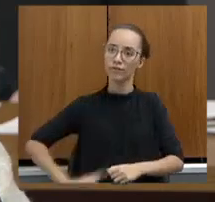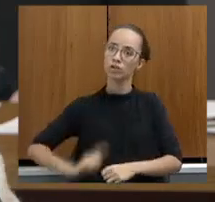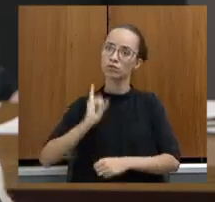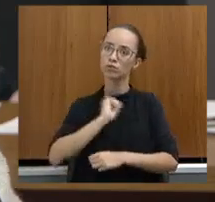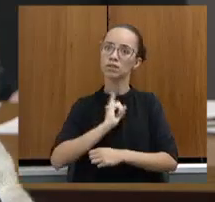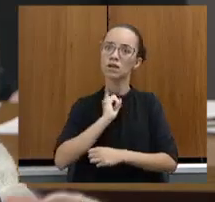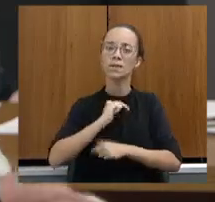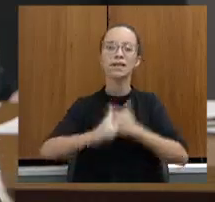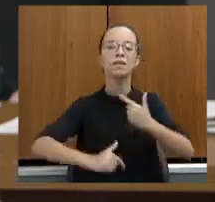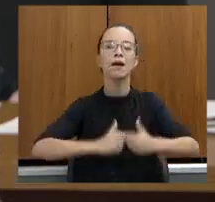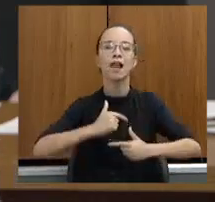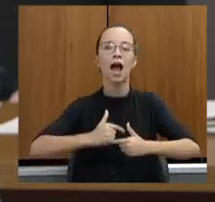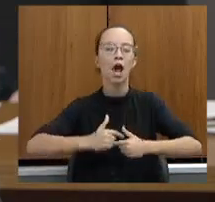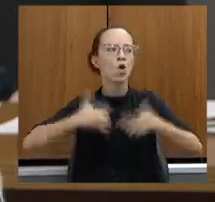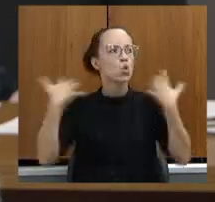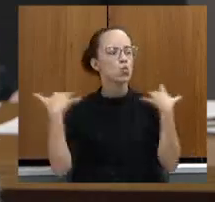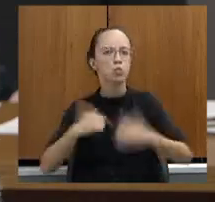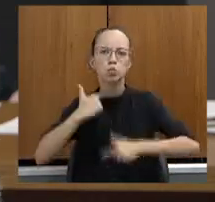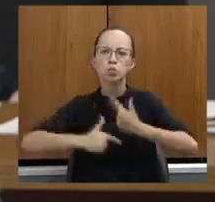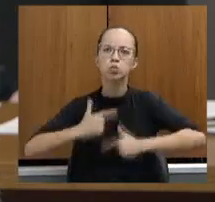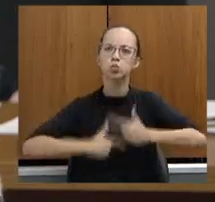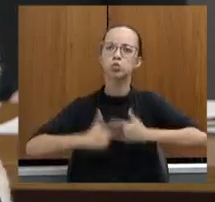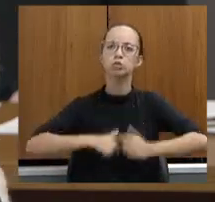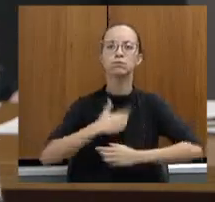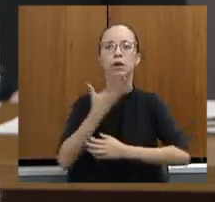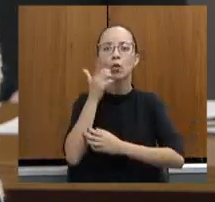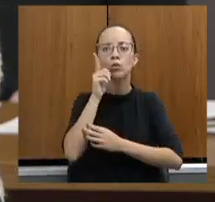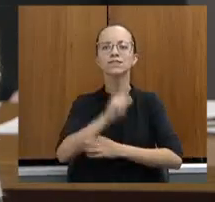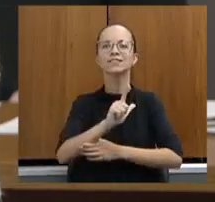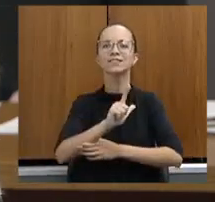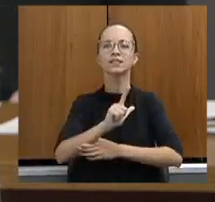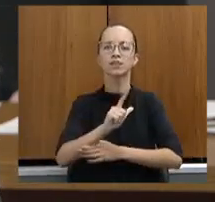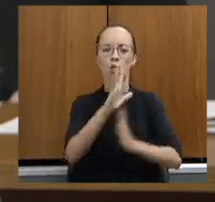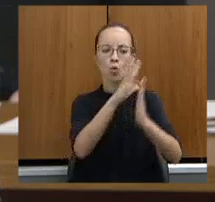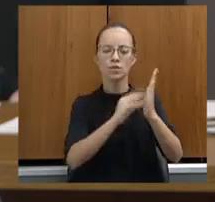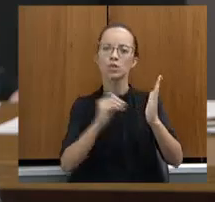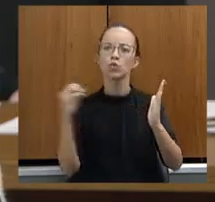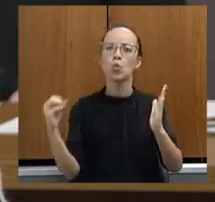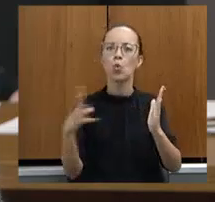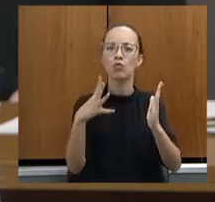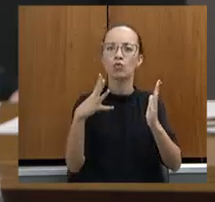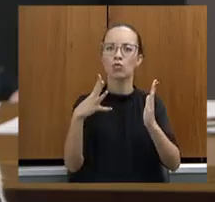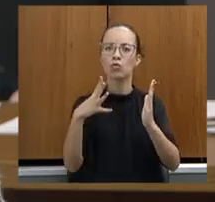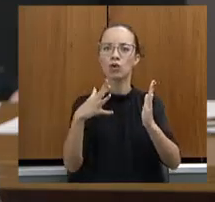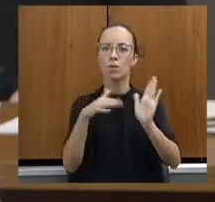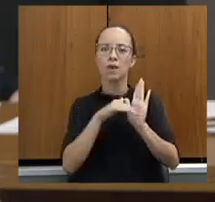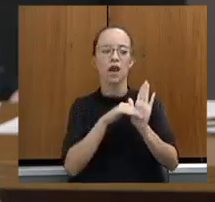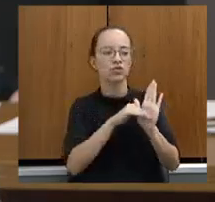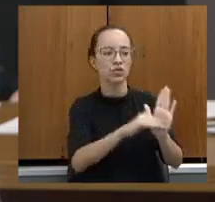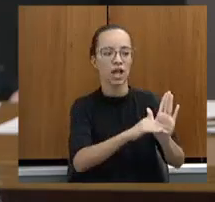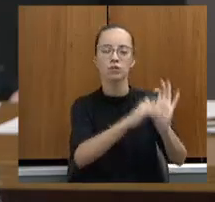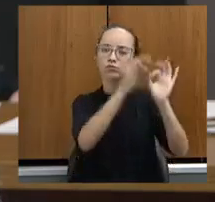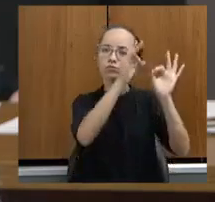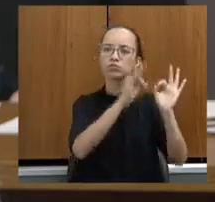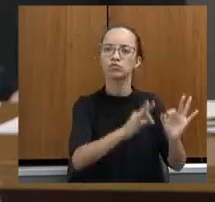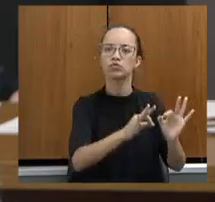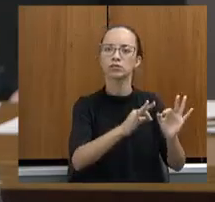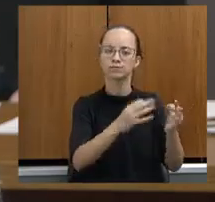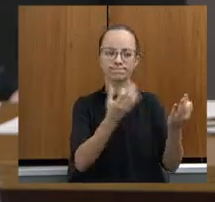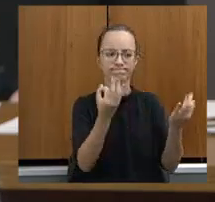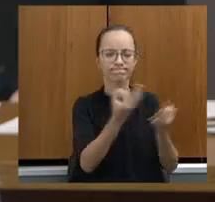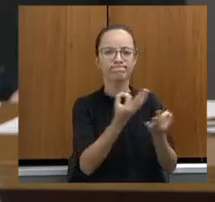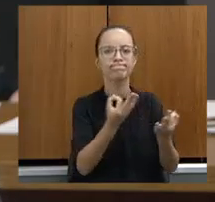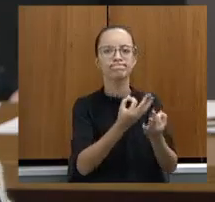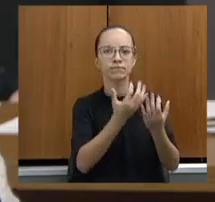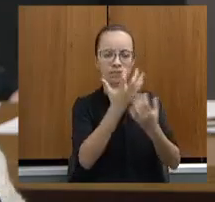até o limite para que a gente consiga ter um novo modelo que traga uma reparação justa efetiva